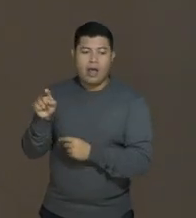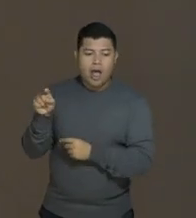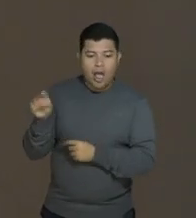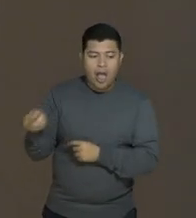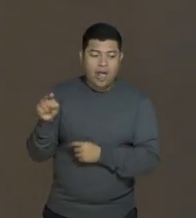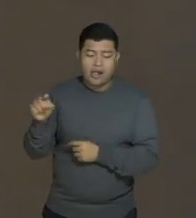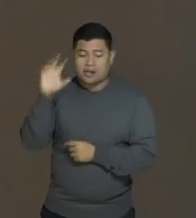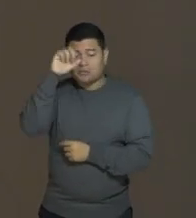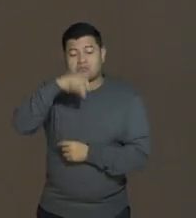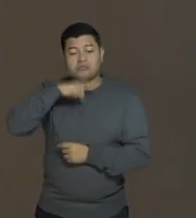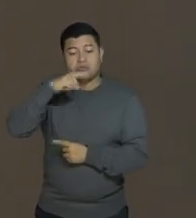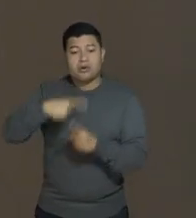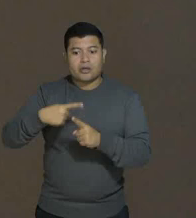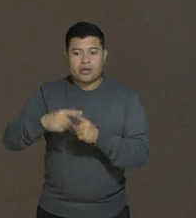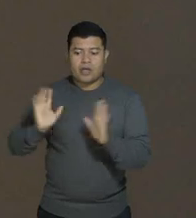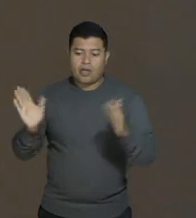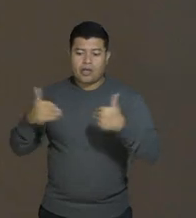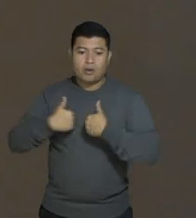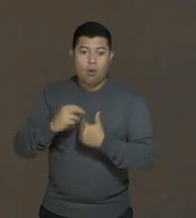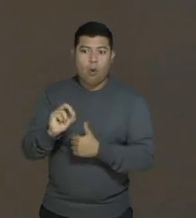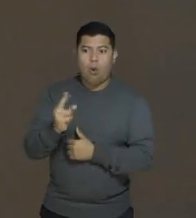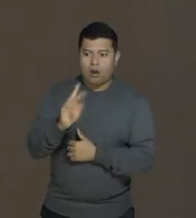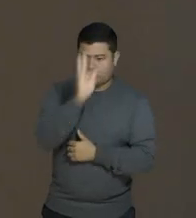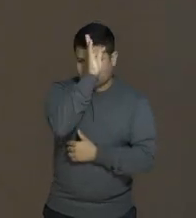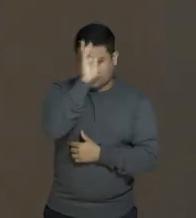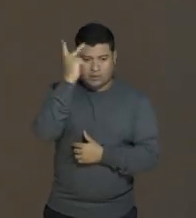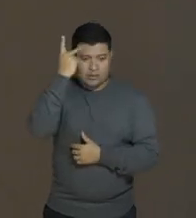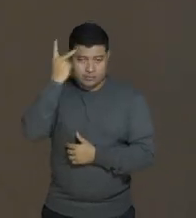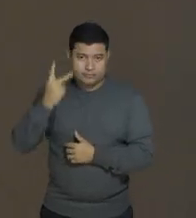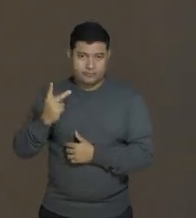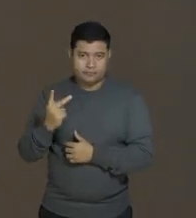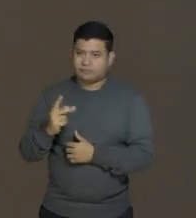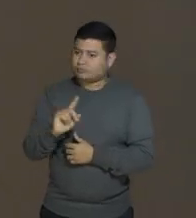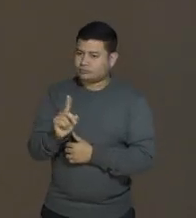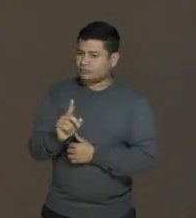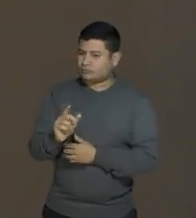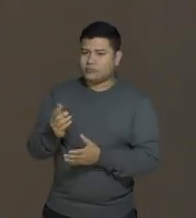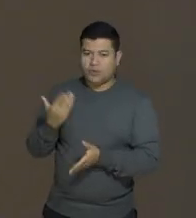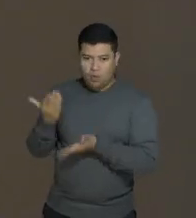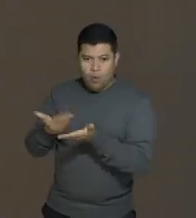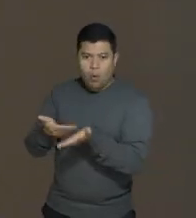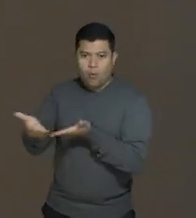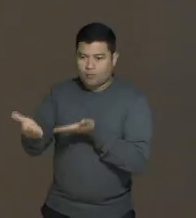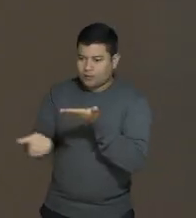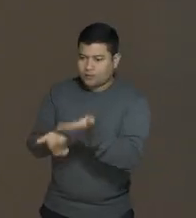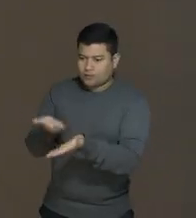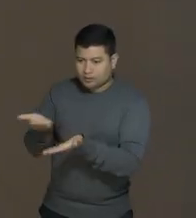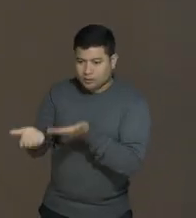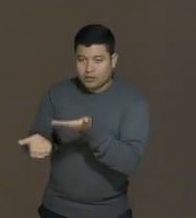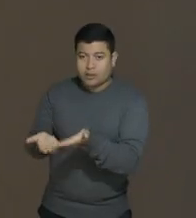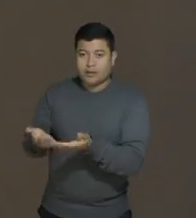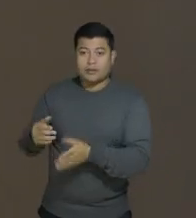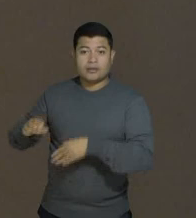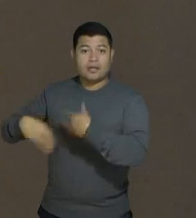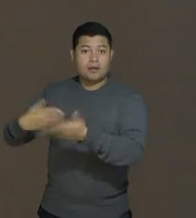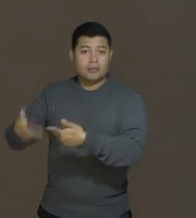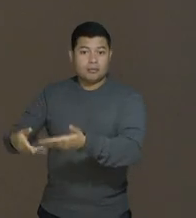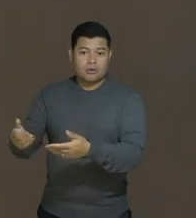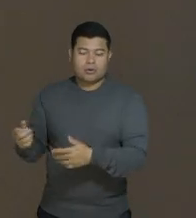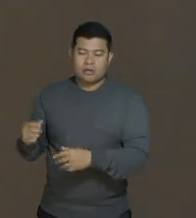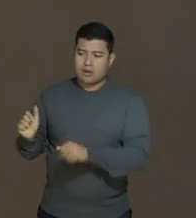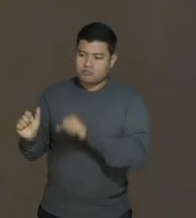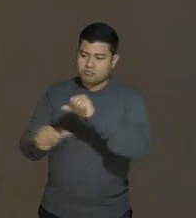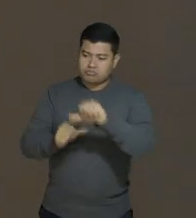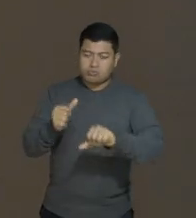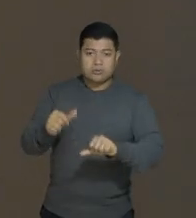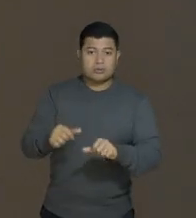entendeu? Então, eu começo a tratar para ele chegar na primeira série sem os sintomas do TDAH. Aí ele vai